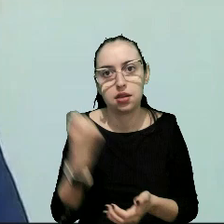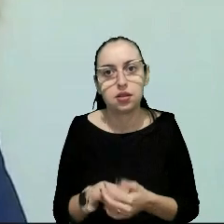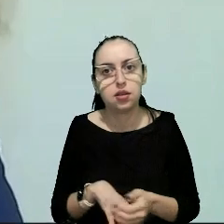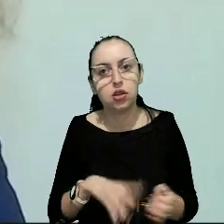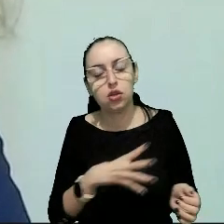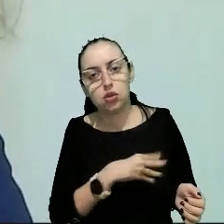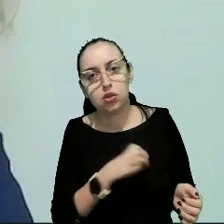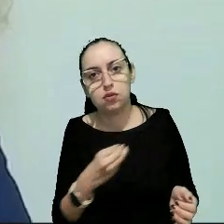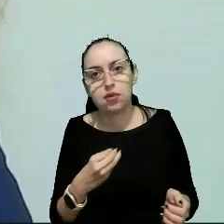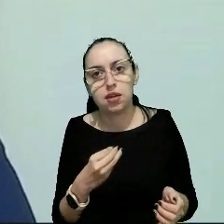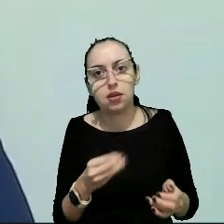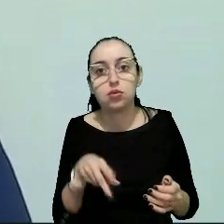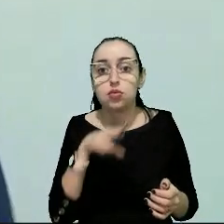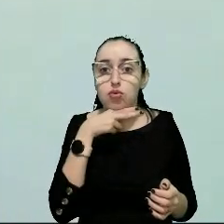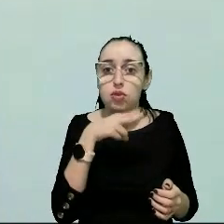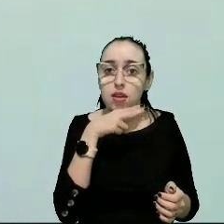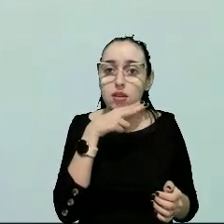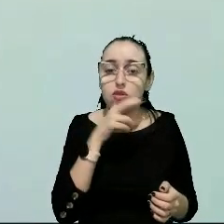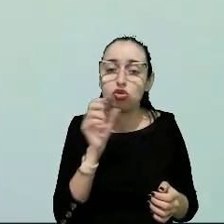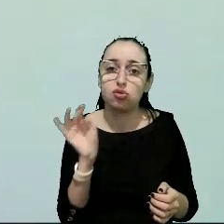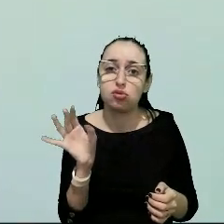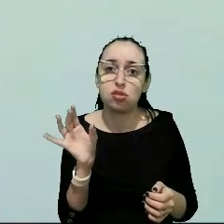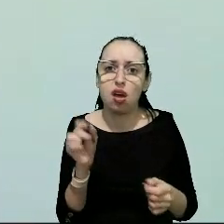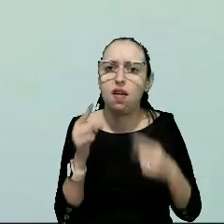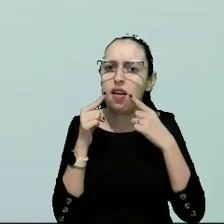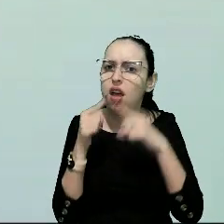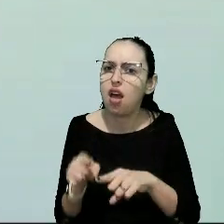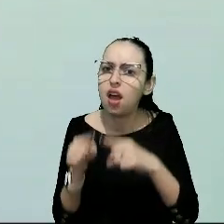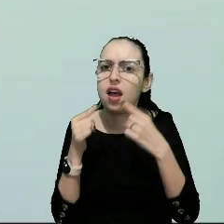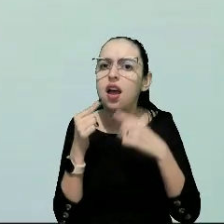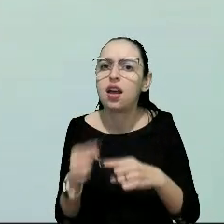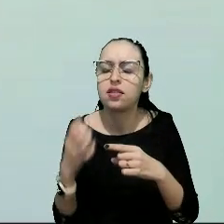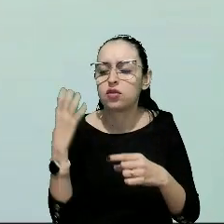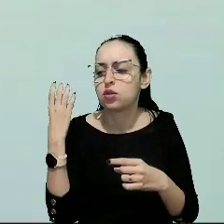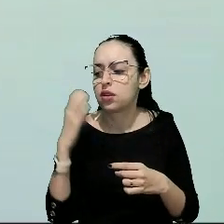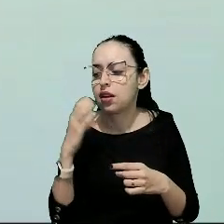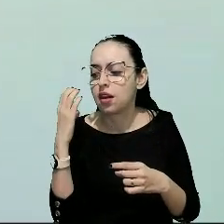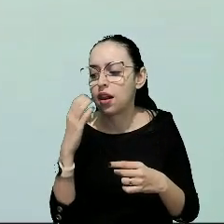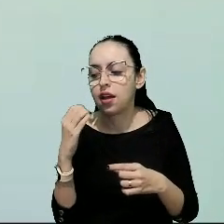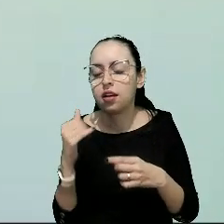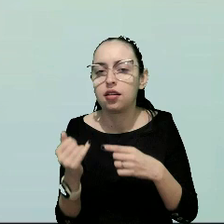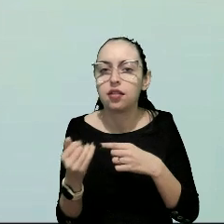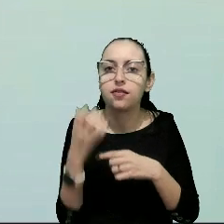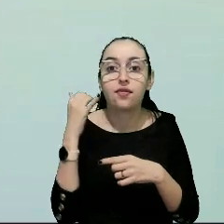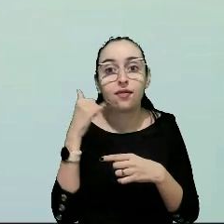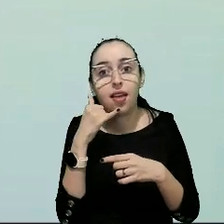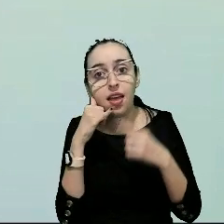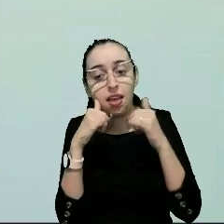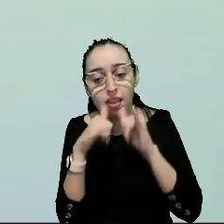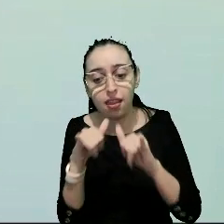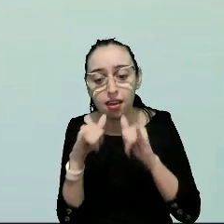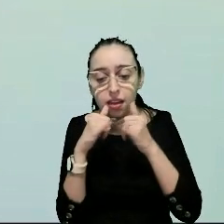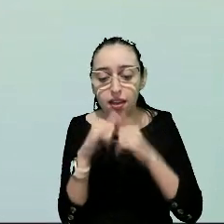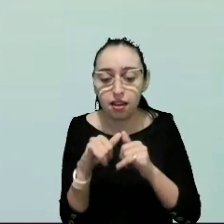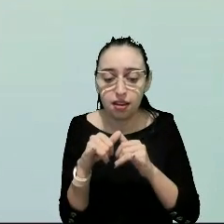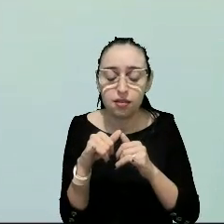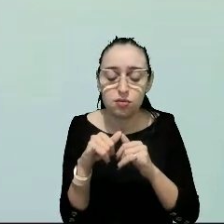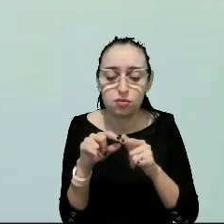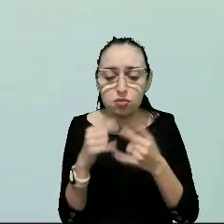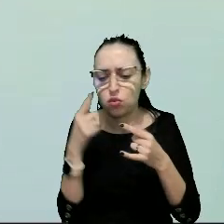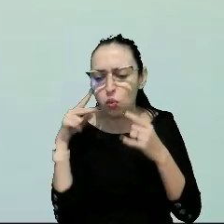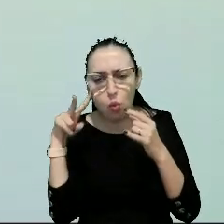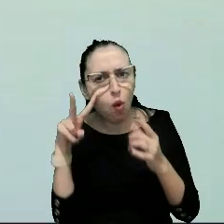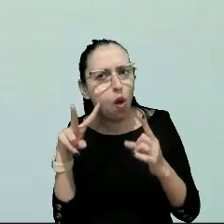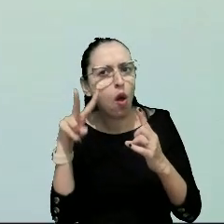histórias. Os meus filhos e os meus netos só me dão ordens, ficam no celular falando comigo assim, mas nem